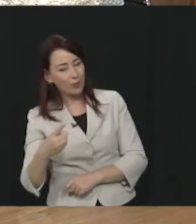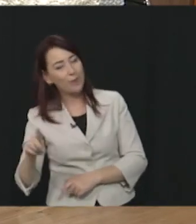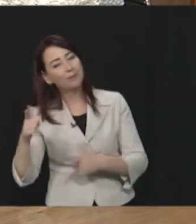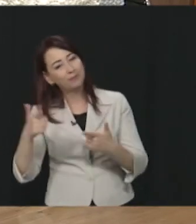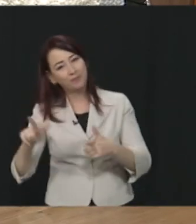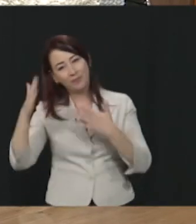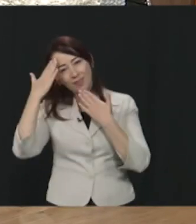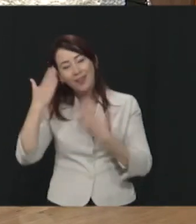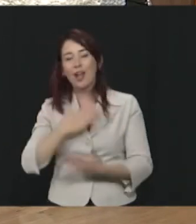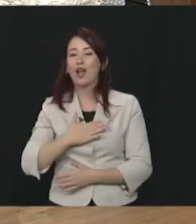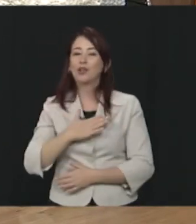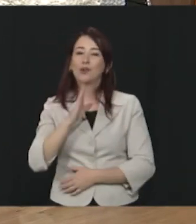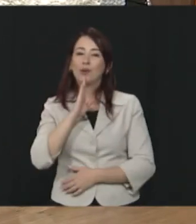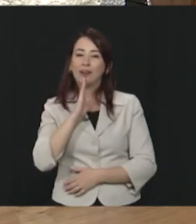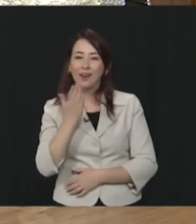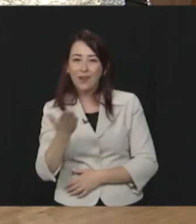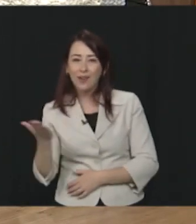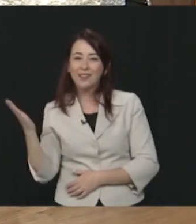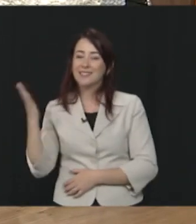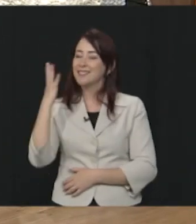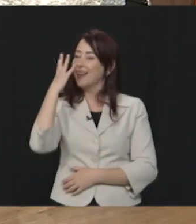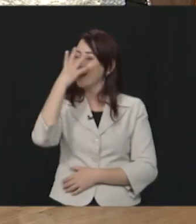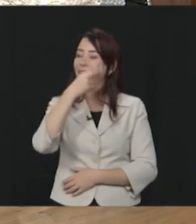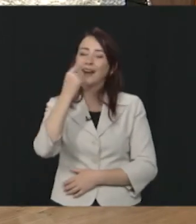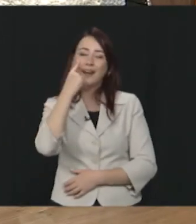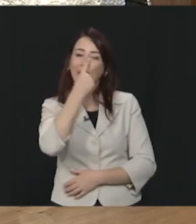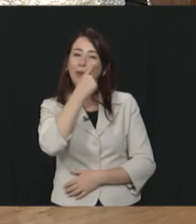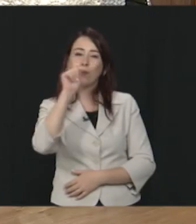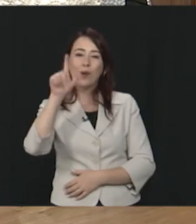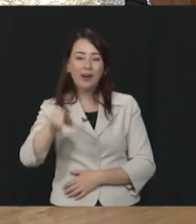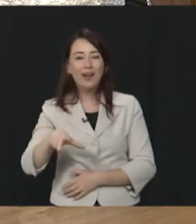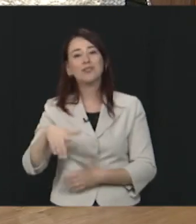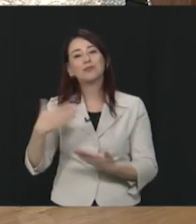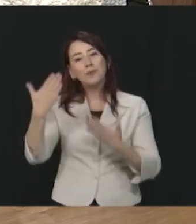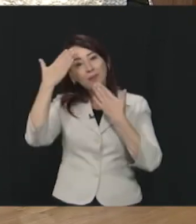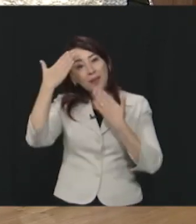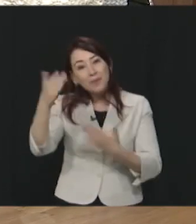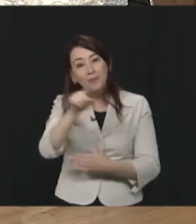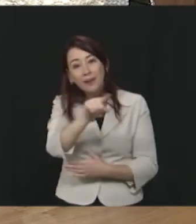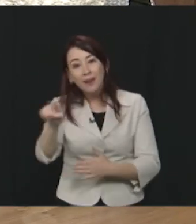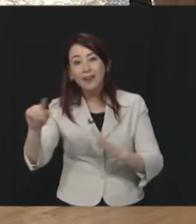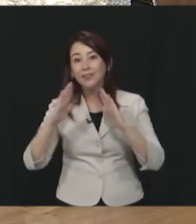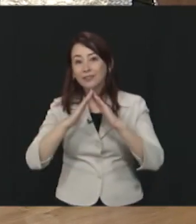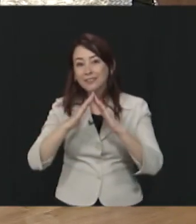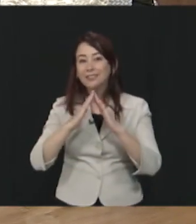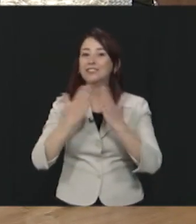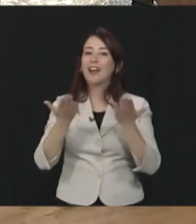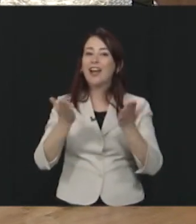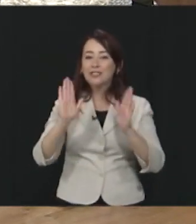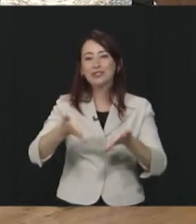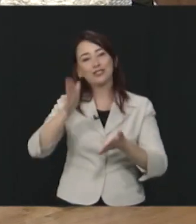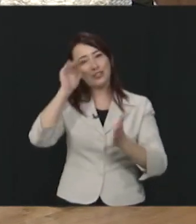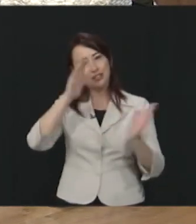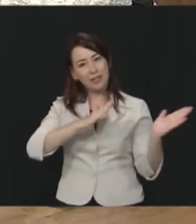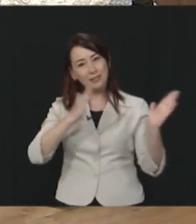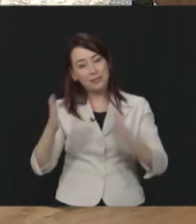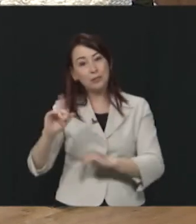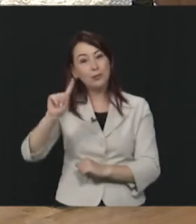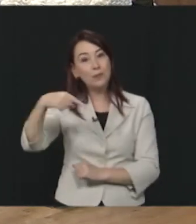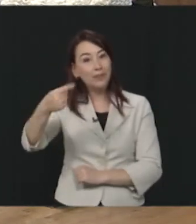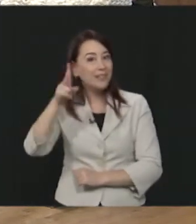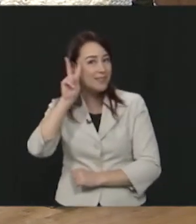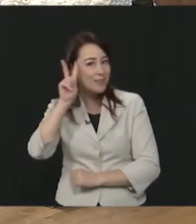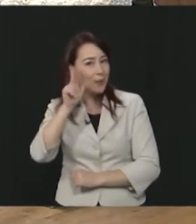obrigada, adorei conhecê-la. Lindos obrigada. Olhos azuis. Obrigada a você de casa também pela companhia. Na segunda, a gente está